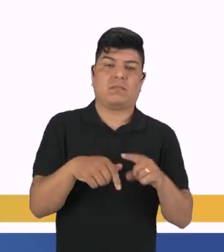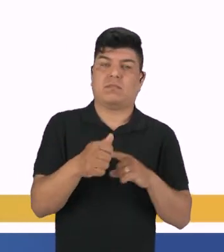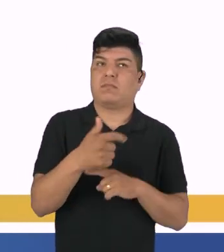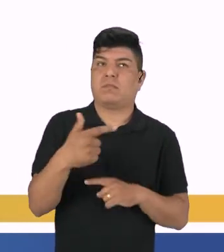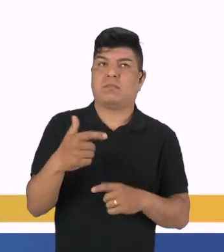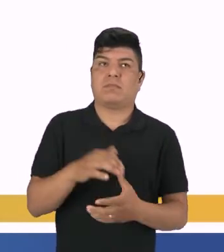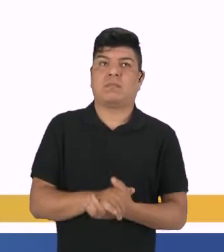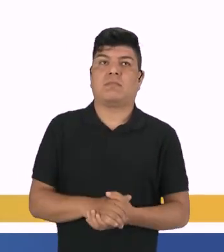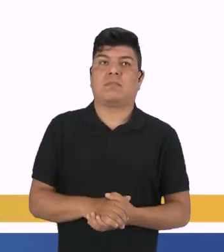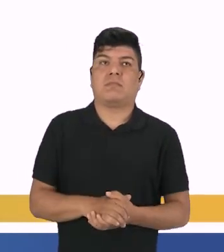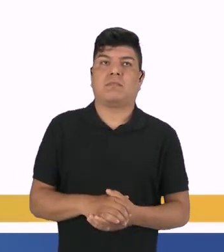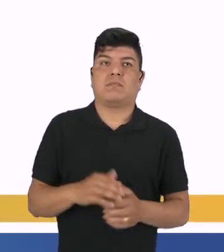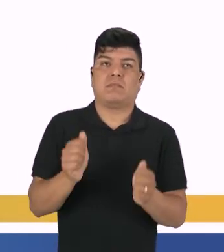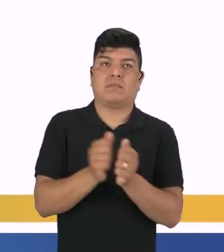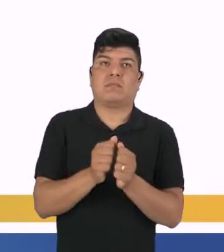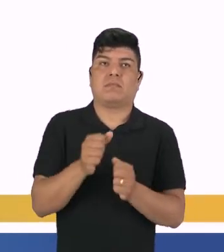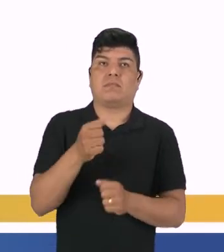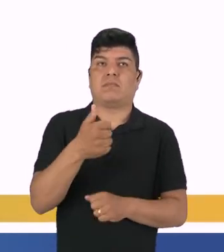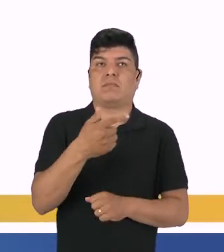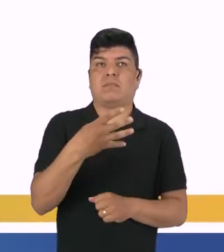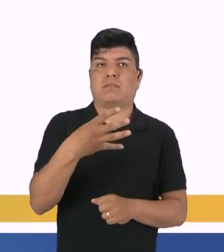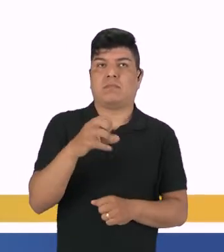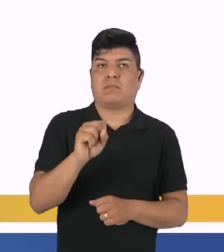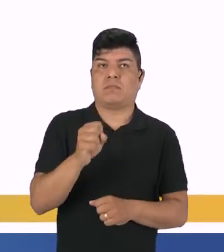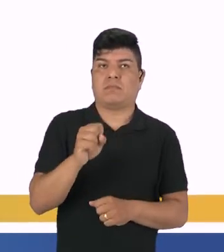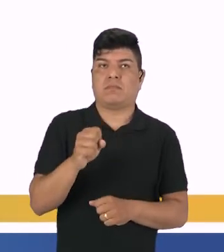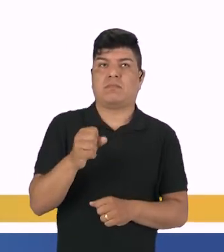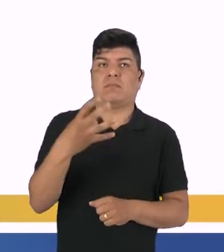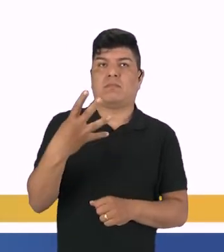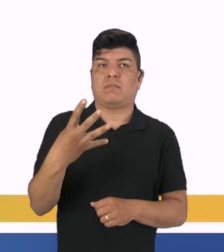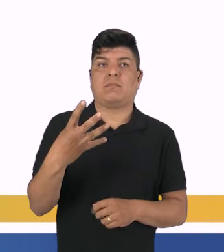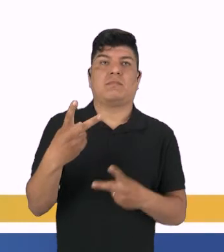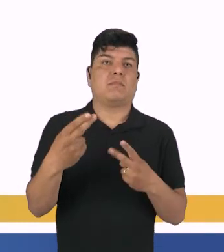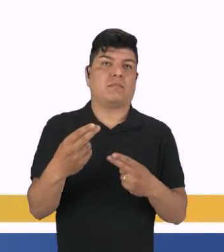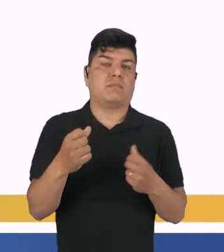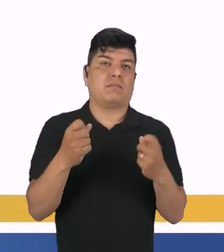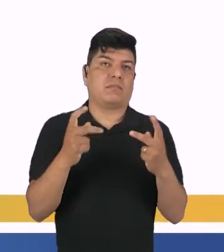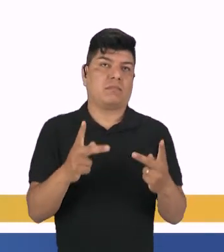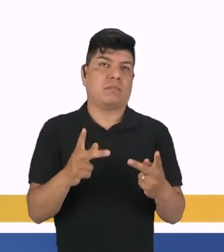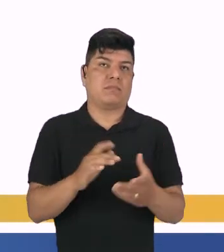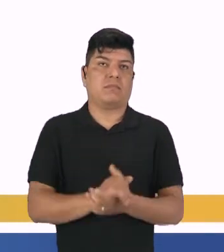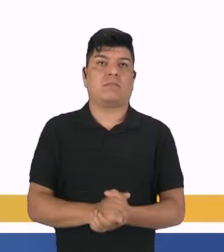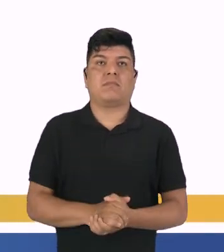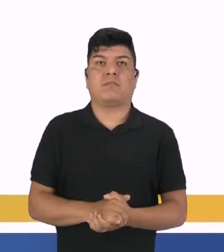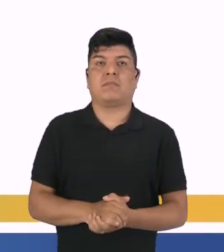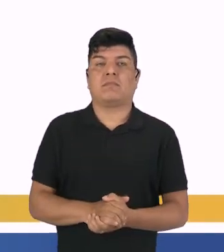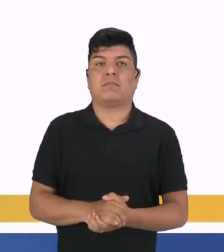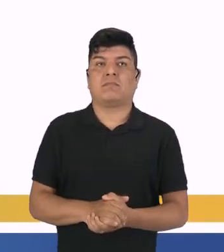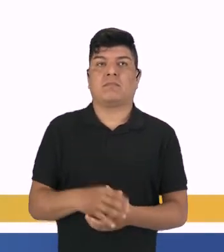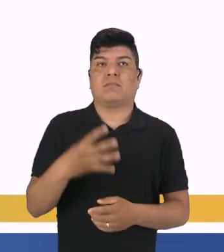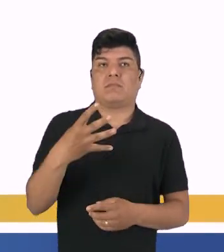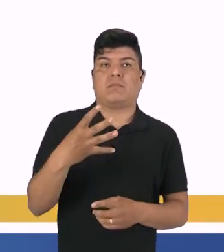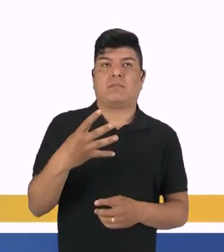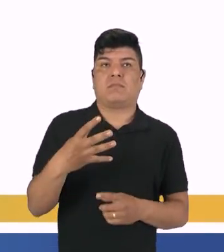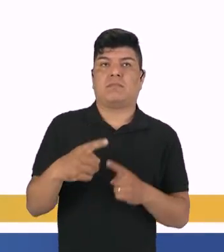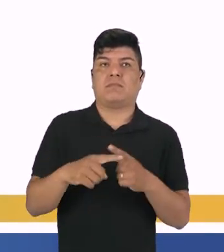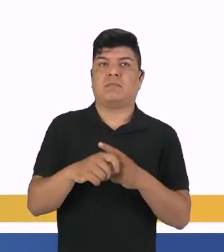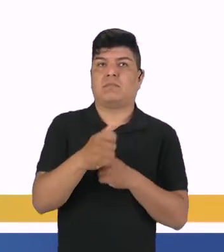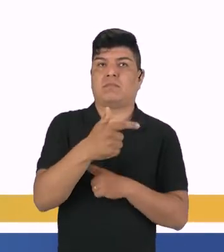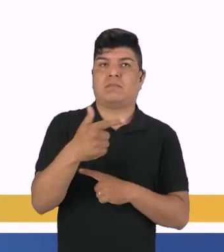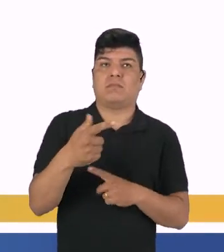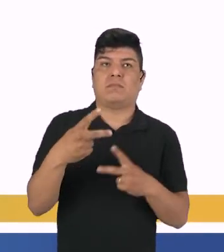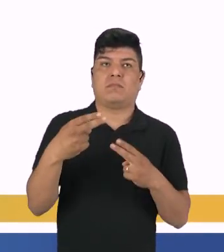12, então eu vou agrupar com 8, 48 para 12 vai dar 4, ok? E 4 vezes